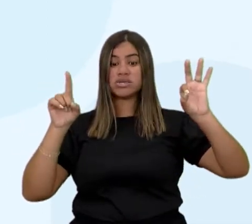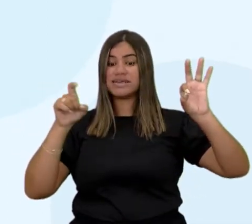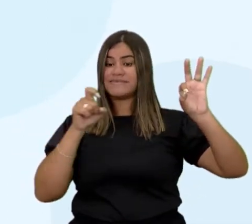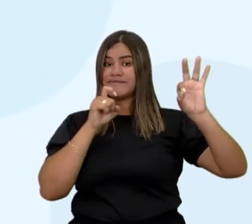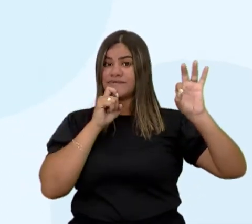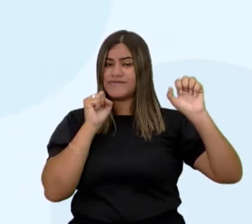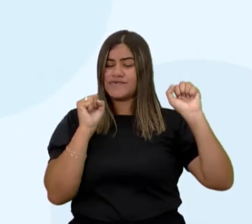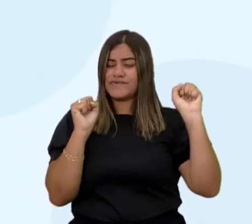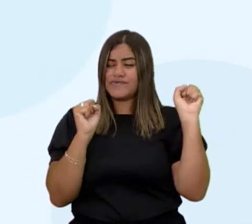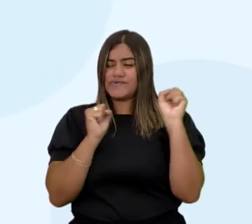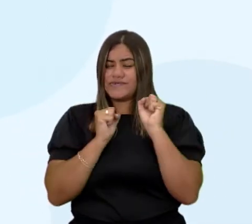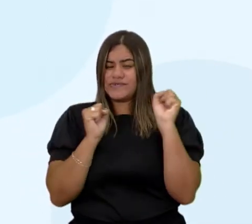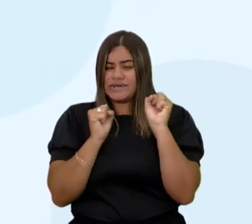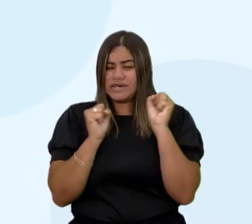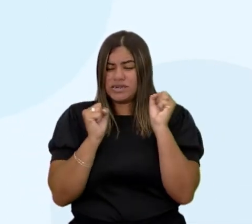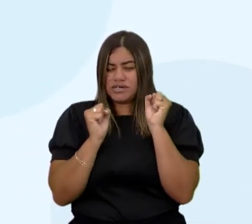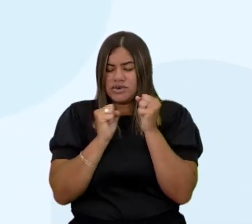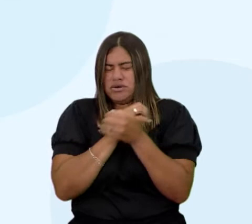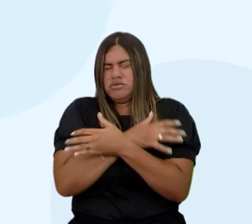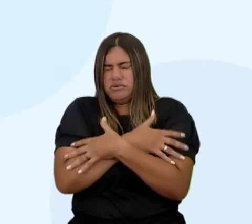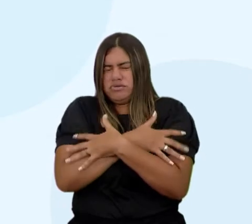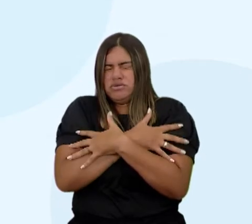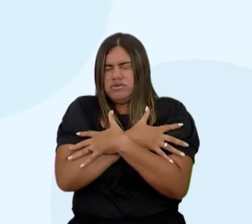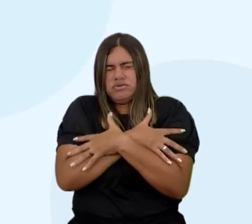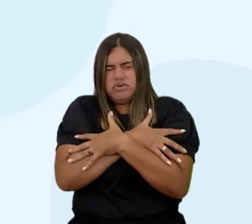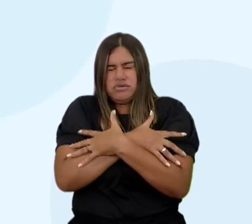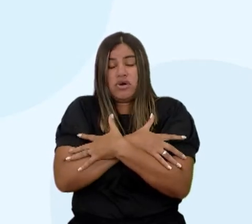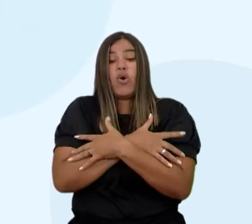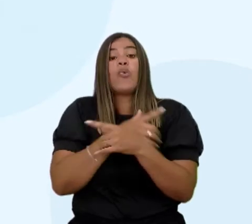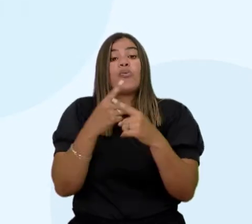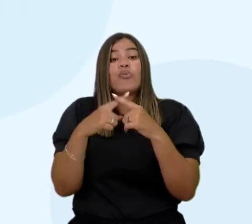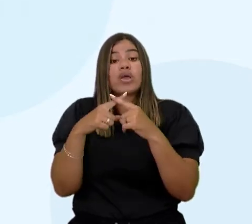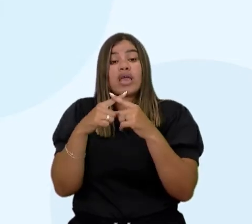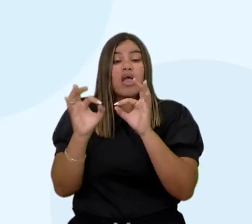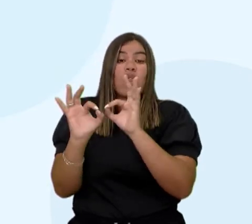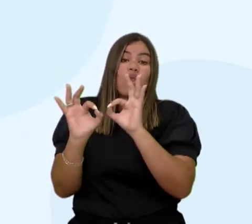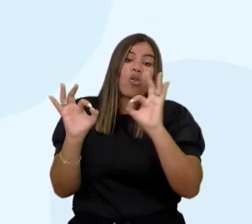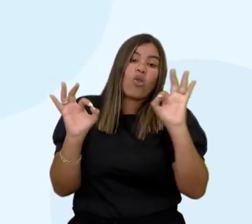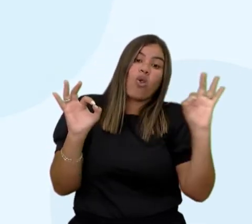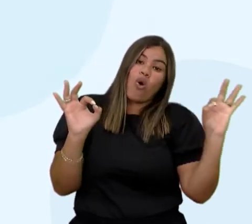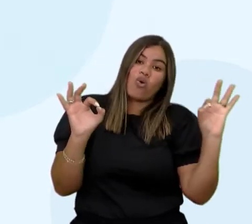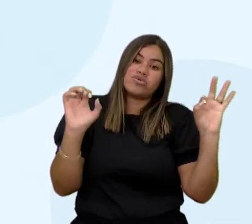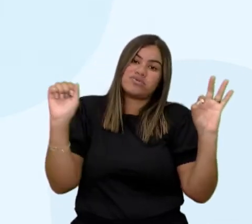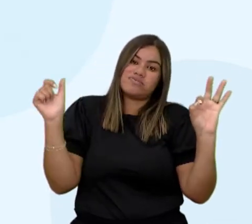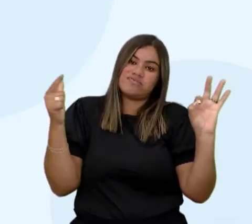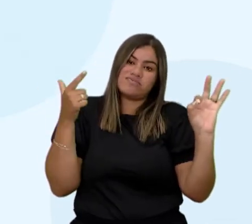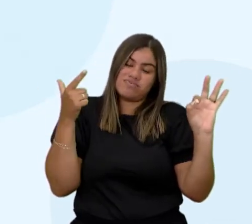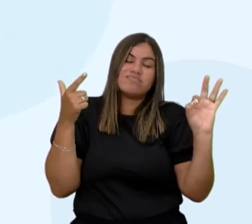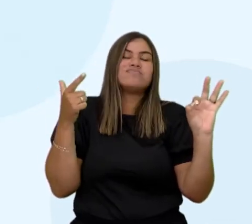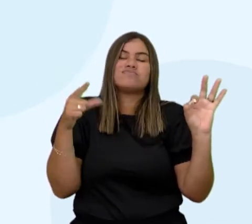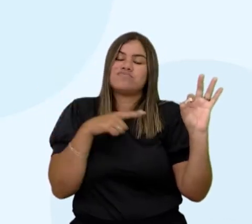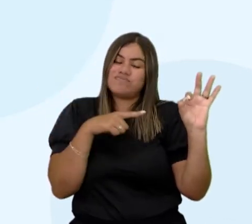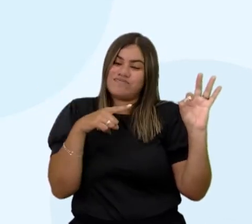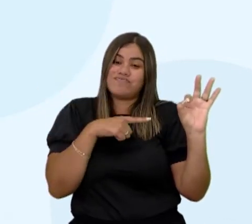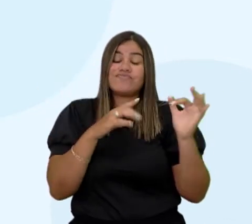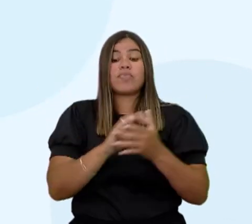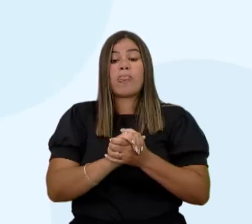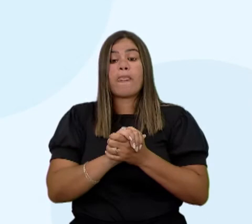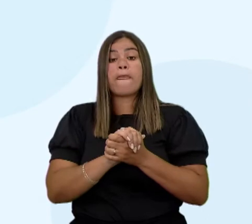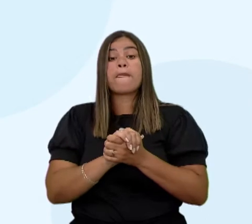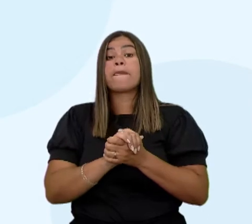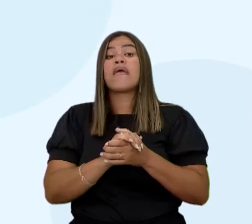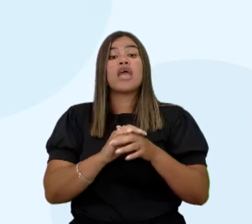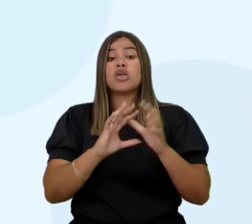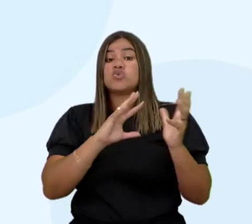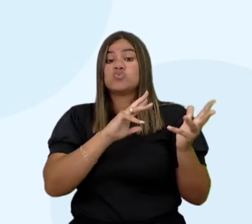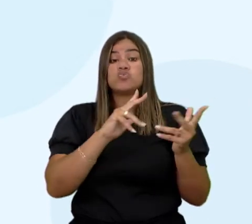abaixo por causa da sua distância com o Sol. E aí finalizamos aí, né, o oitavo, né, o planeta mais